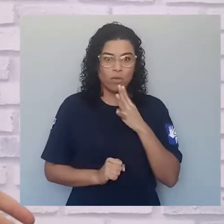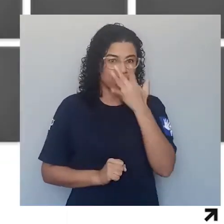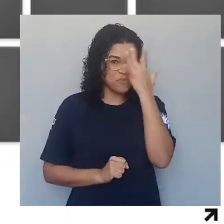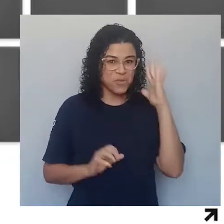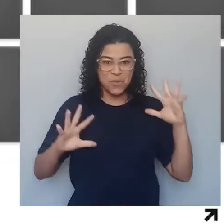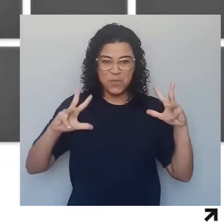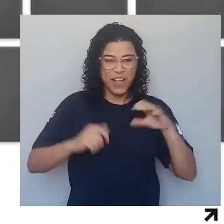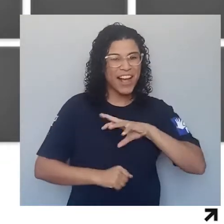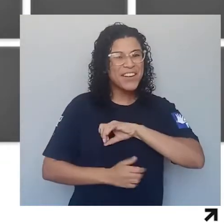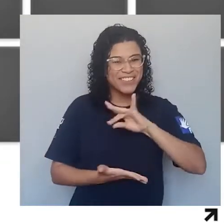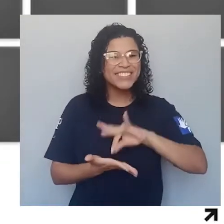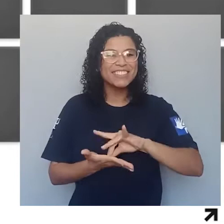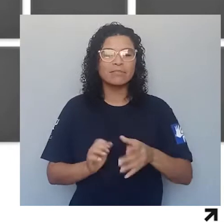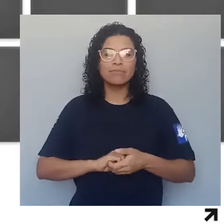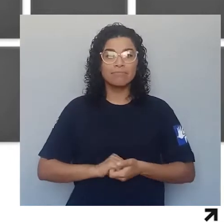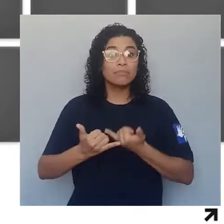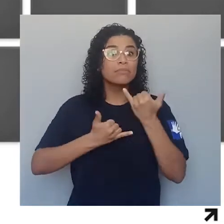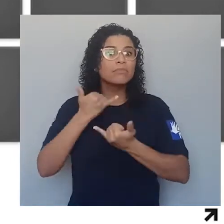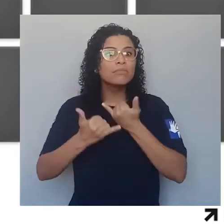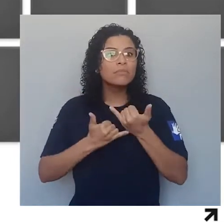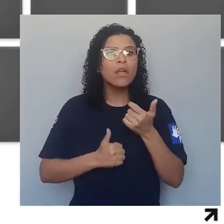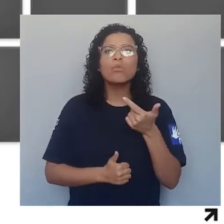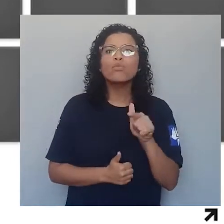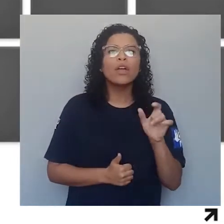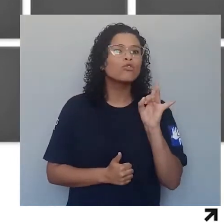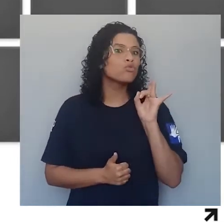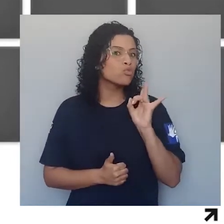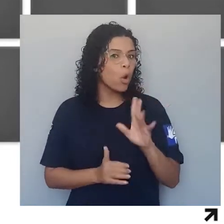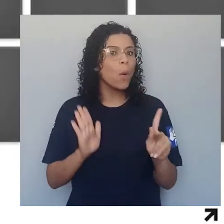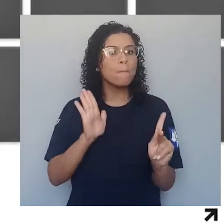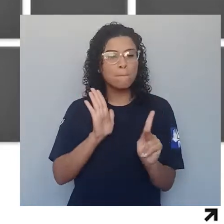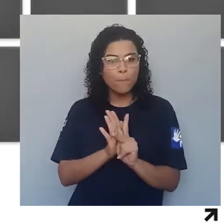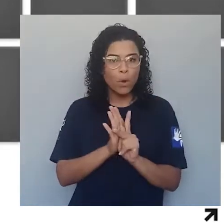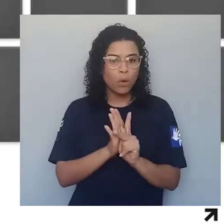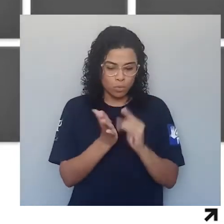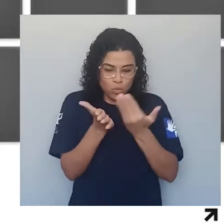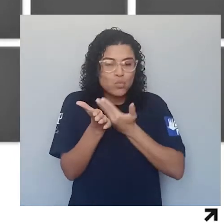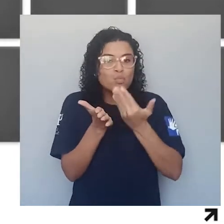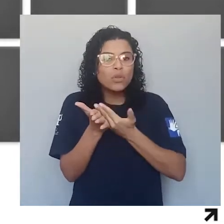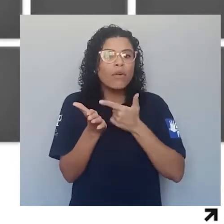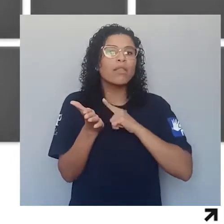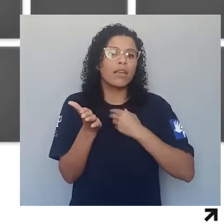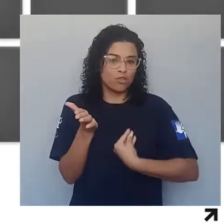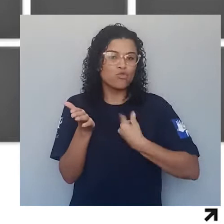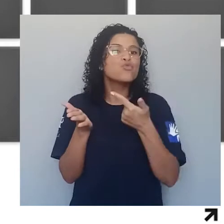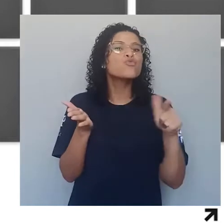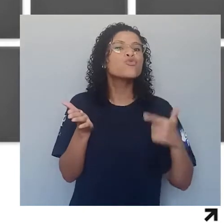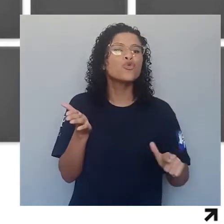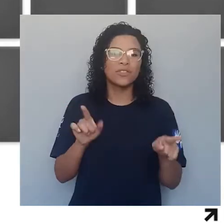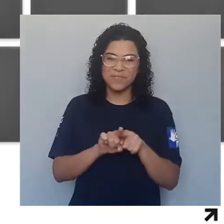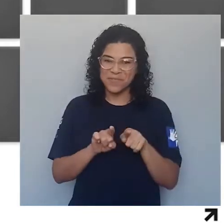jardim. Olha só, nesse jogo não tem apenas, né, os bichinhos que tem no nosso livro, tem outros